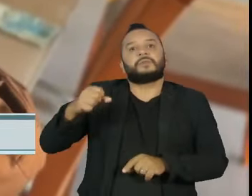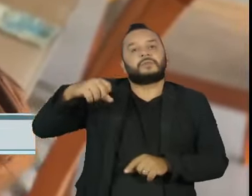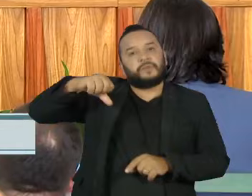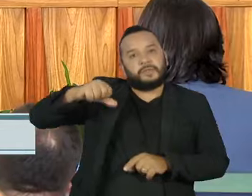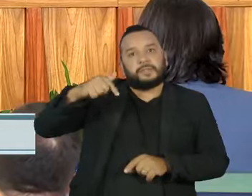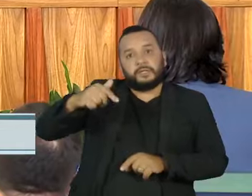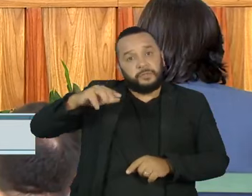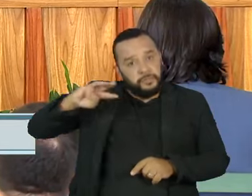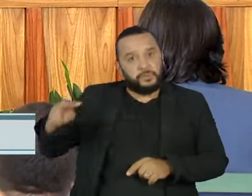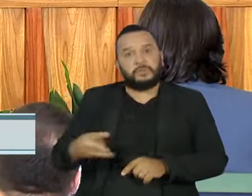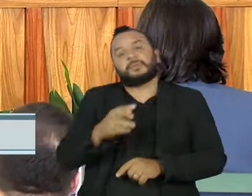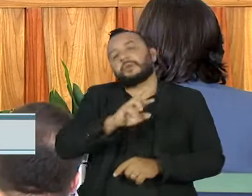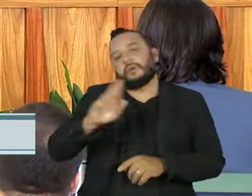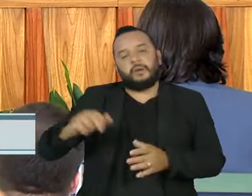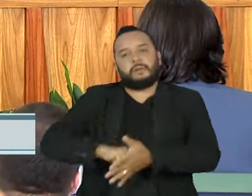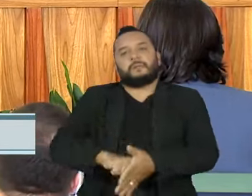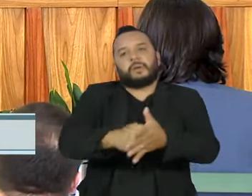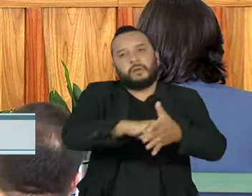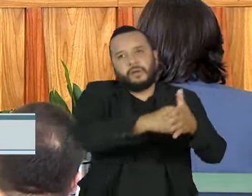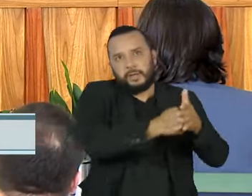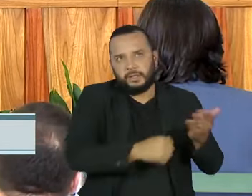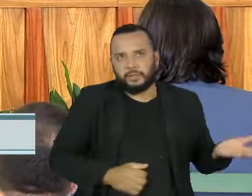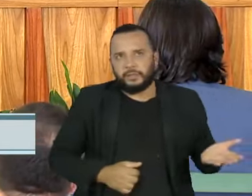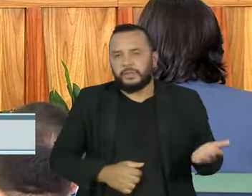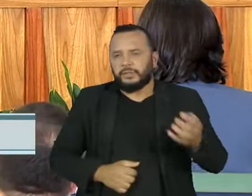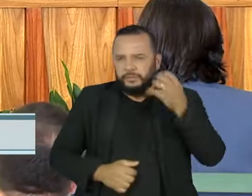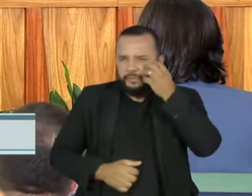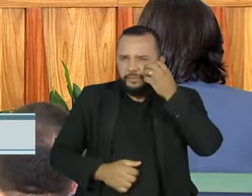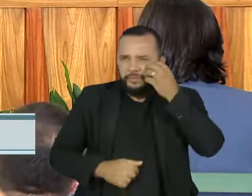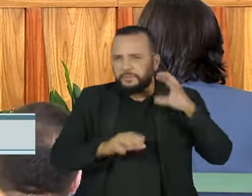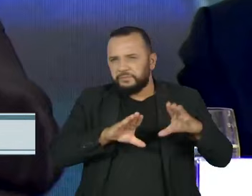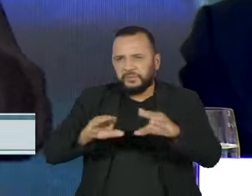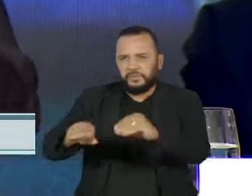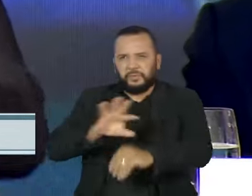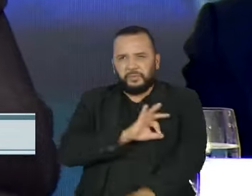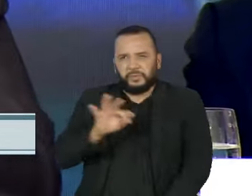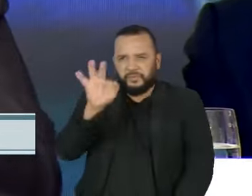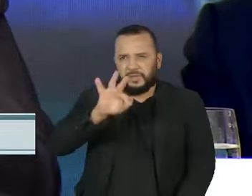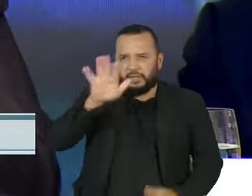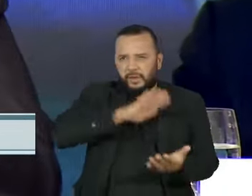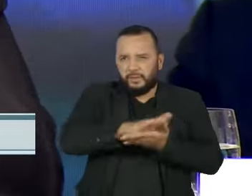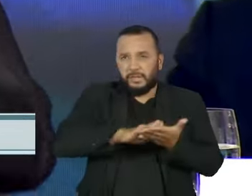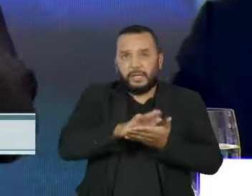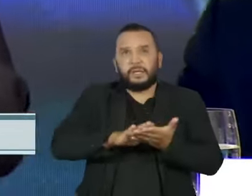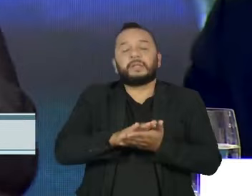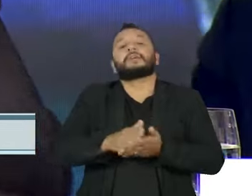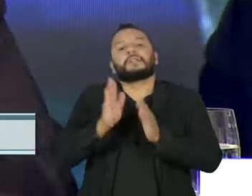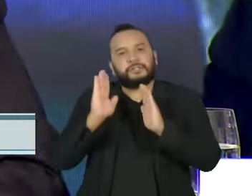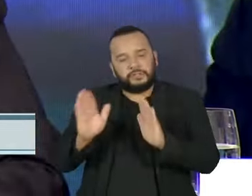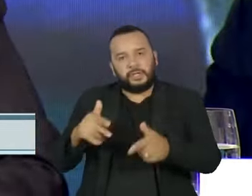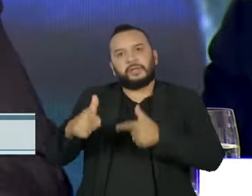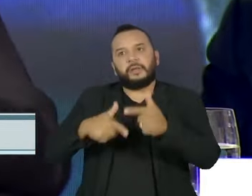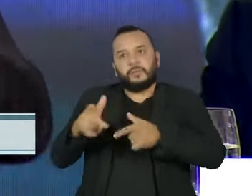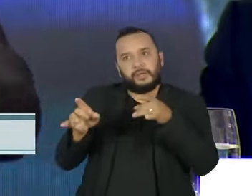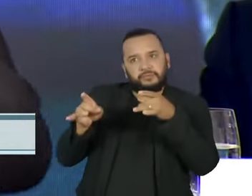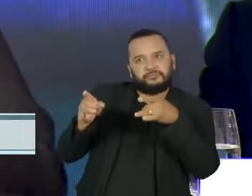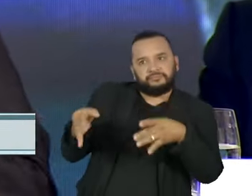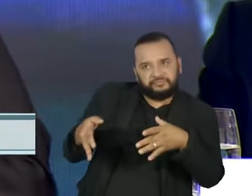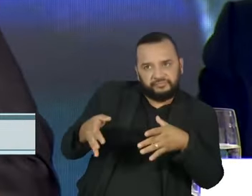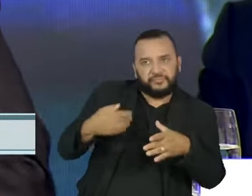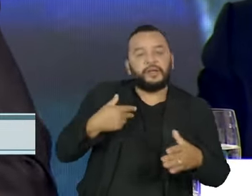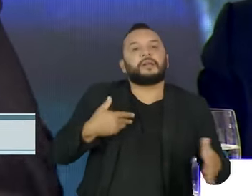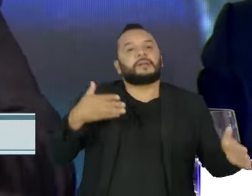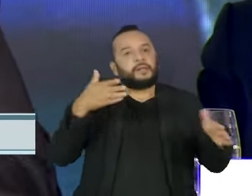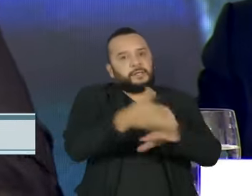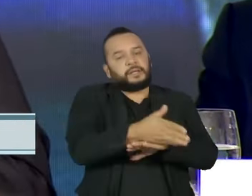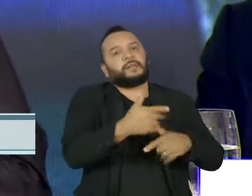bloqueados Dino também negou a interferência política na Polícia Federal ele já foi exonerado do cargo de Ministro e assume a cadeira